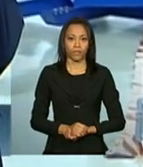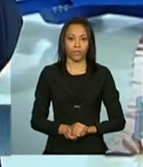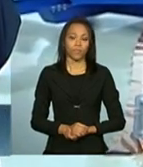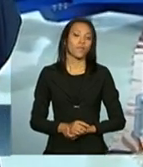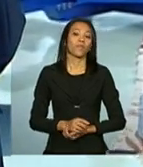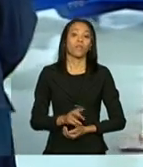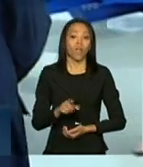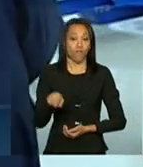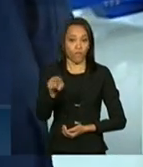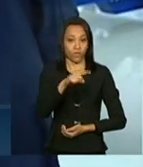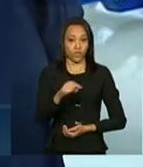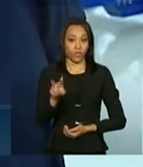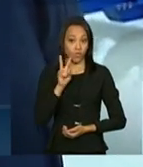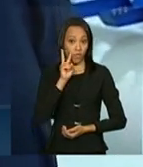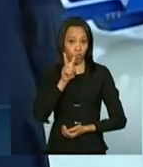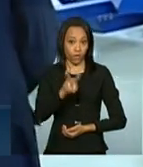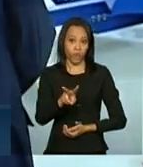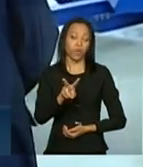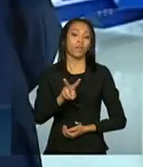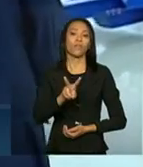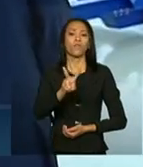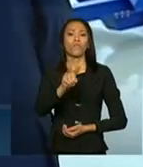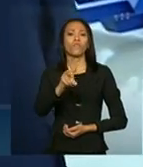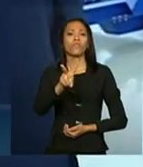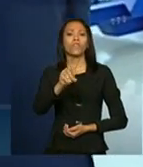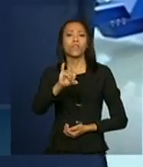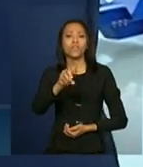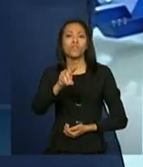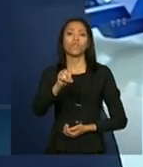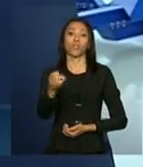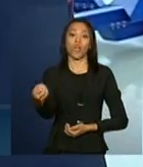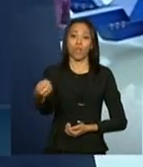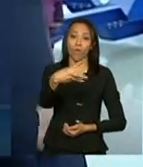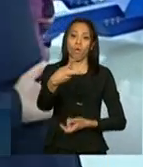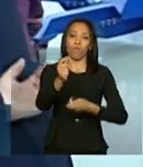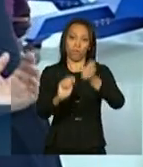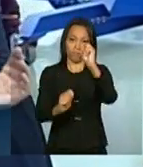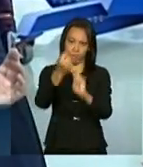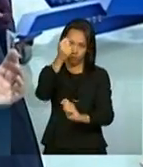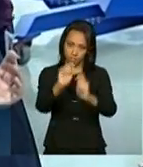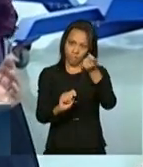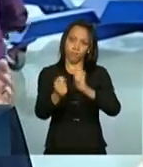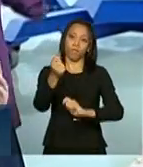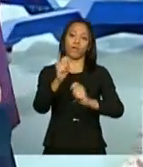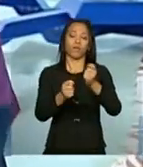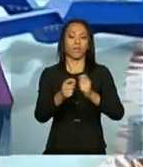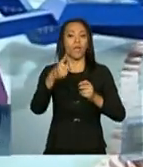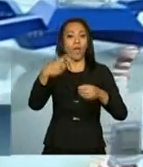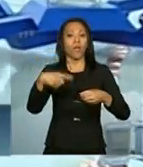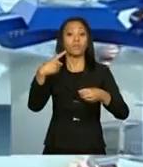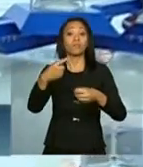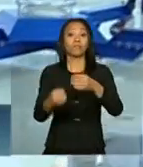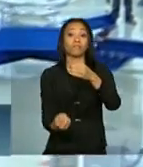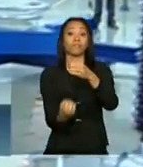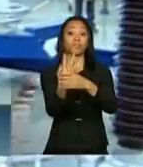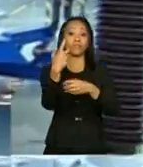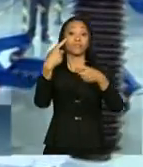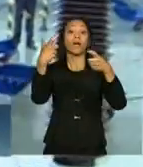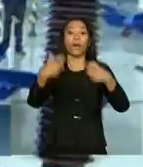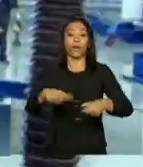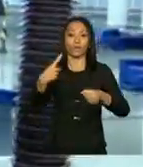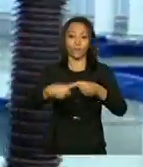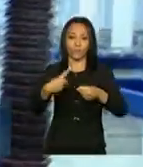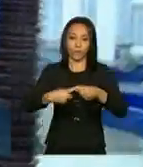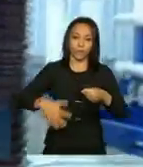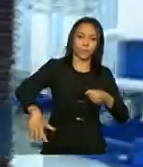Essas são imagens ao vivo da nova fábrica da Baltô, uma unidade instalada no